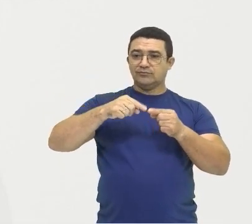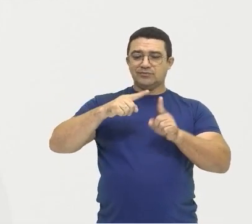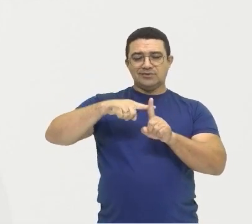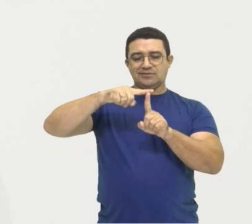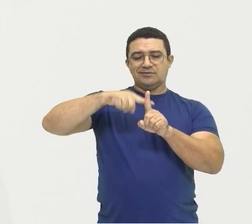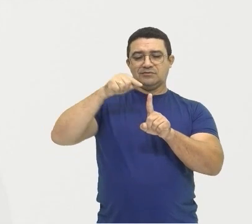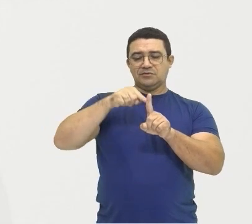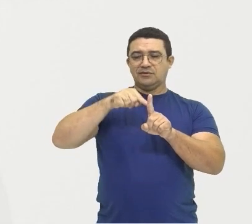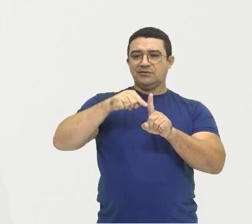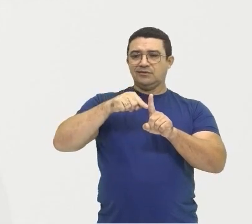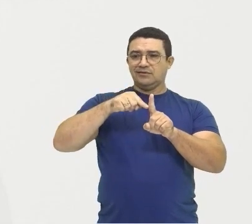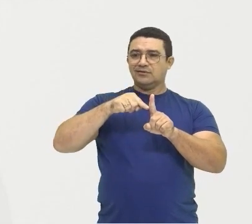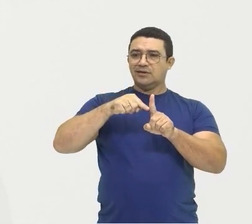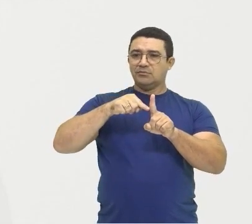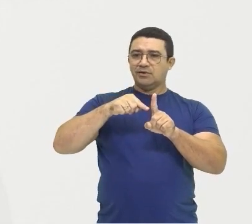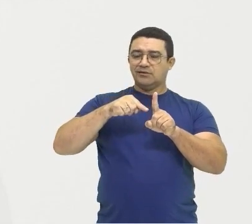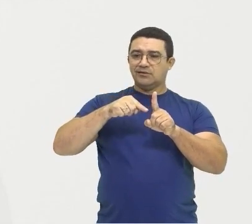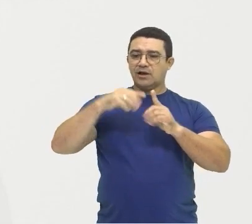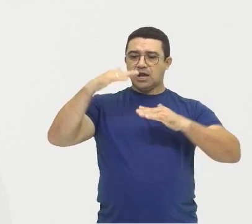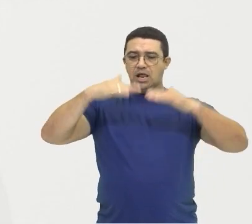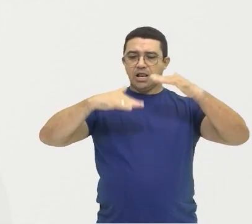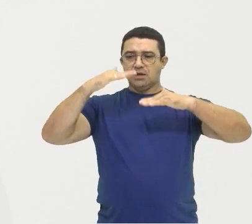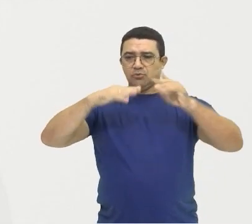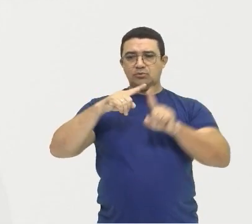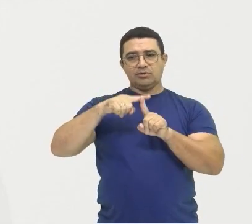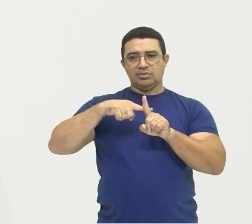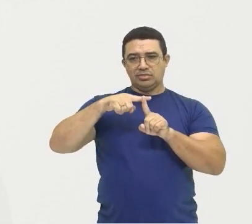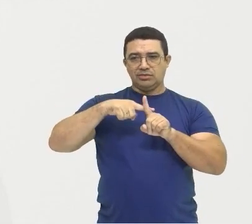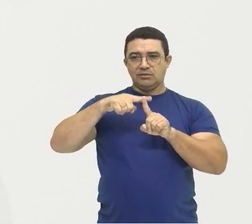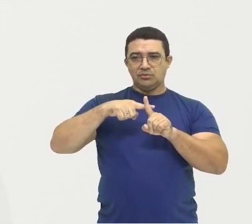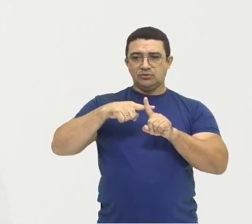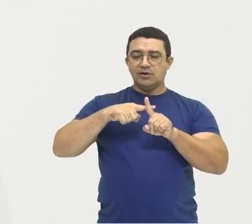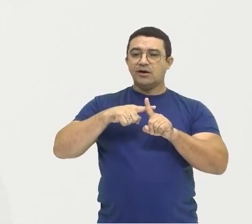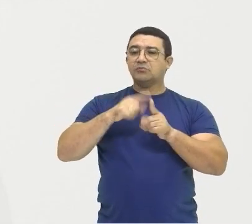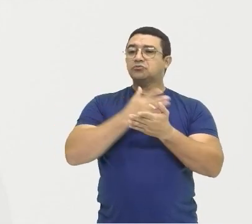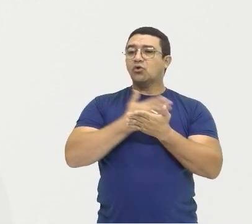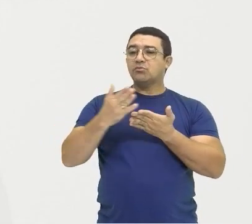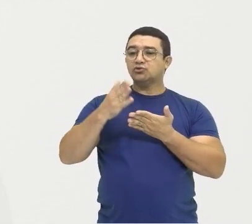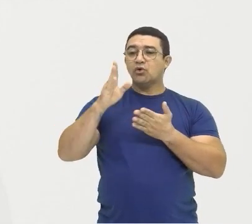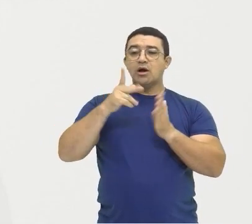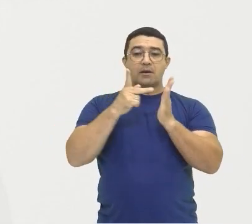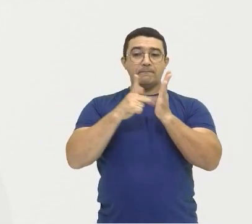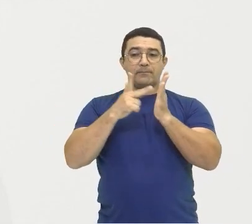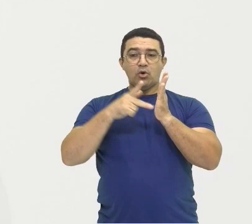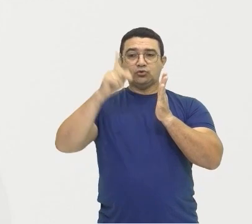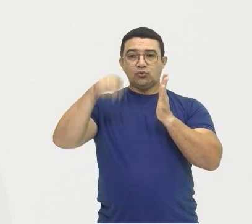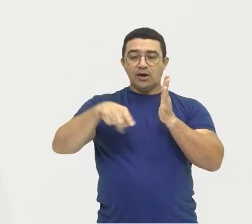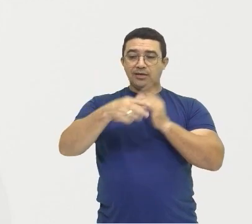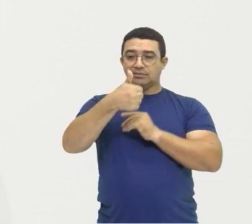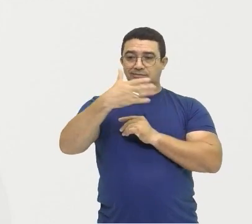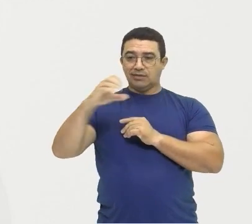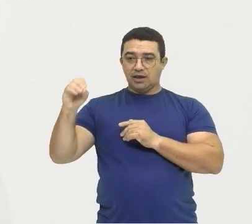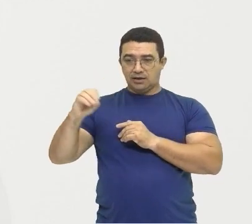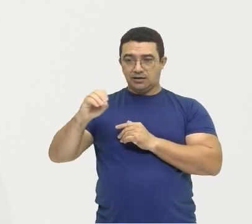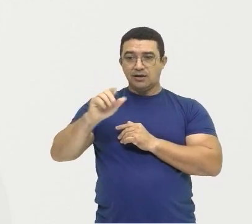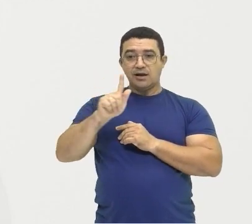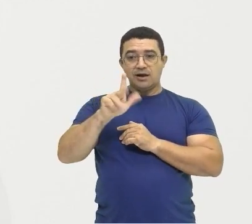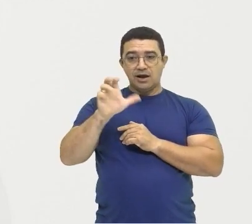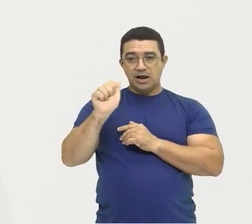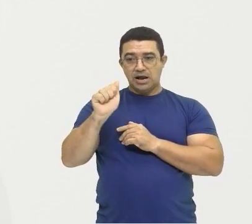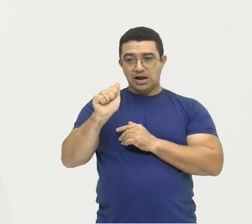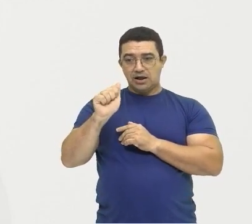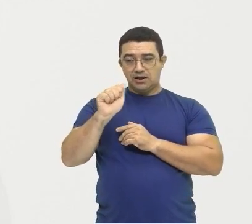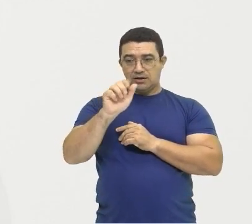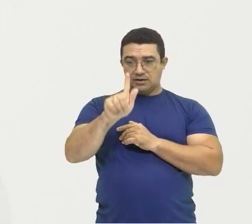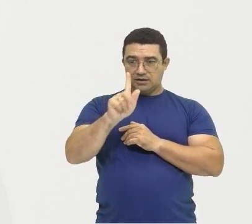ele estabilizou, aconteceu o equilíbrio térmico, estabilizou num ponto, e ele disse que esse ponto seria 100 graus. E aí surgiram os